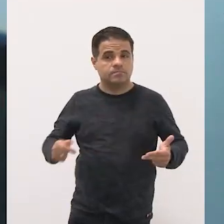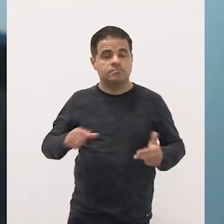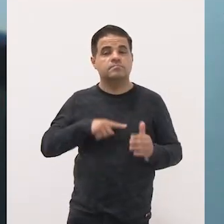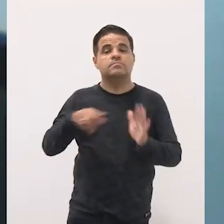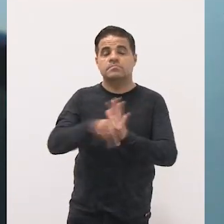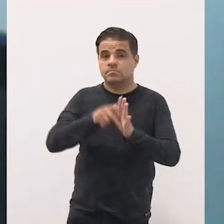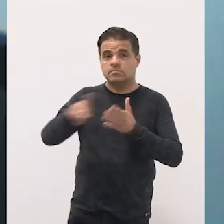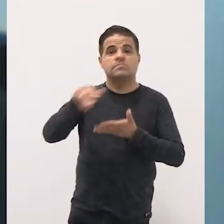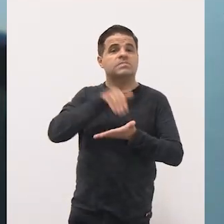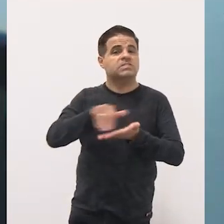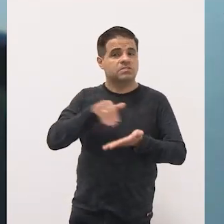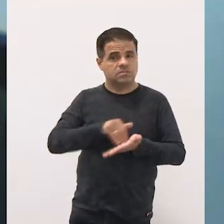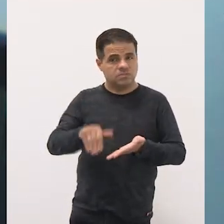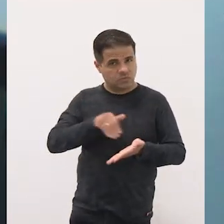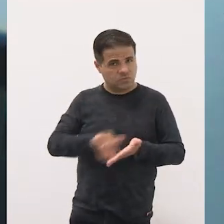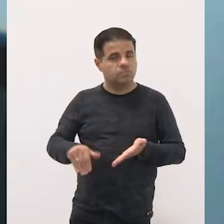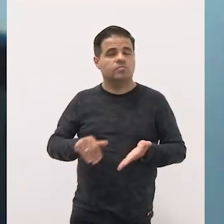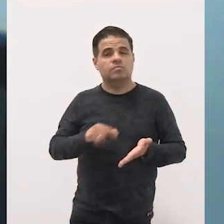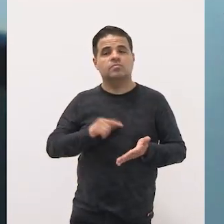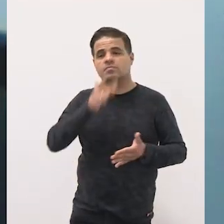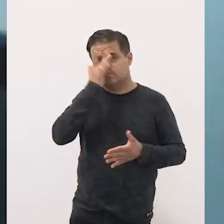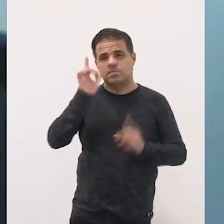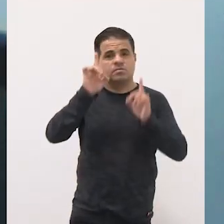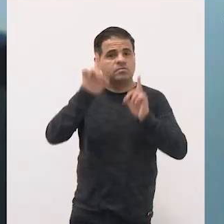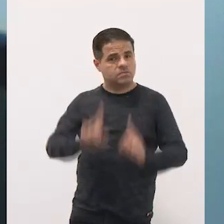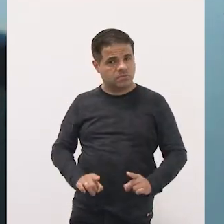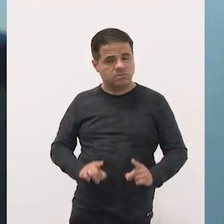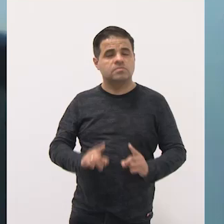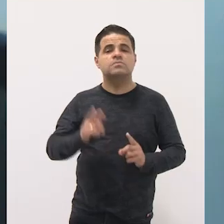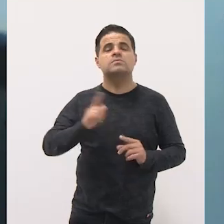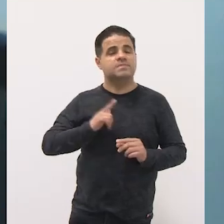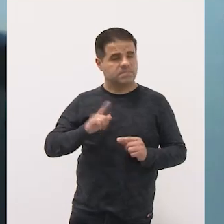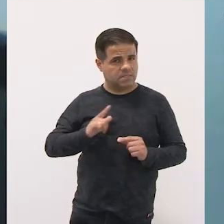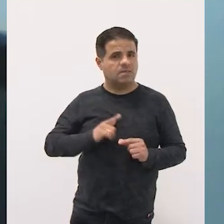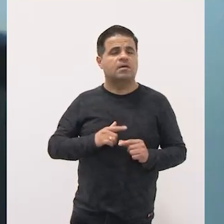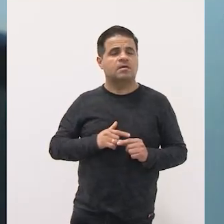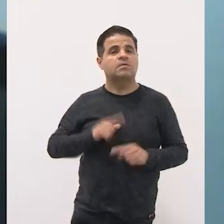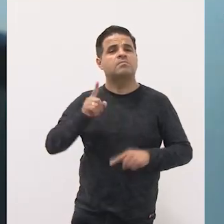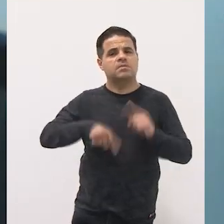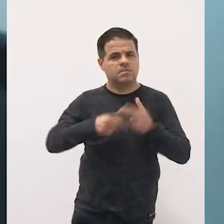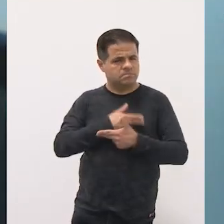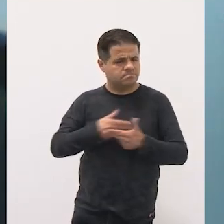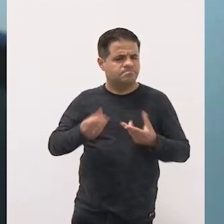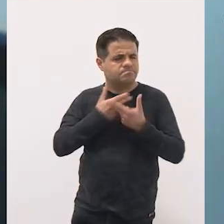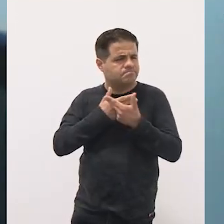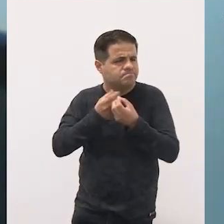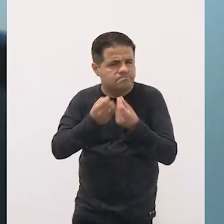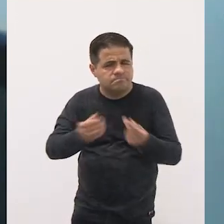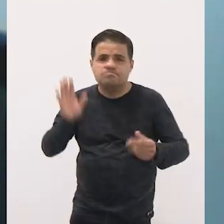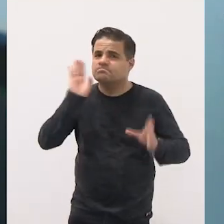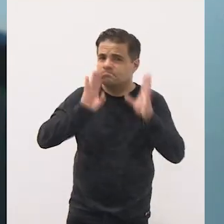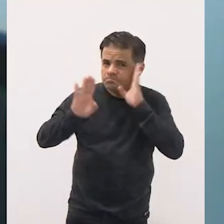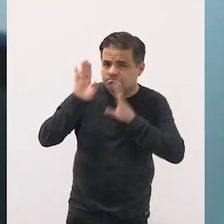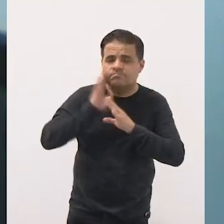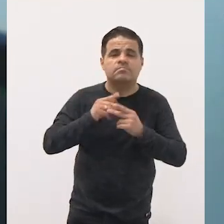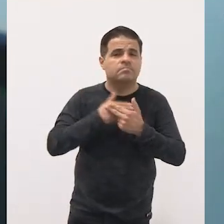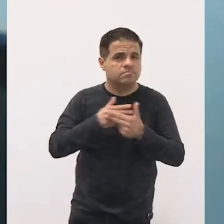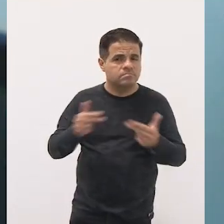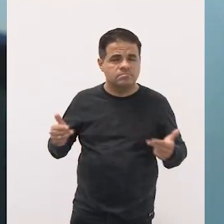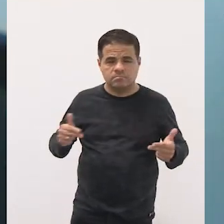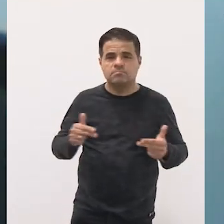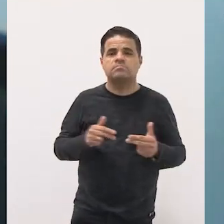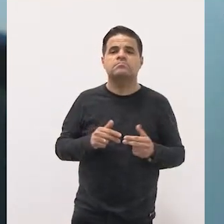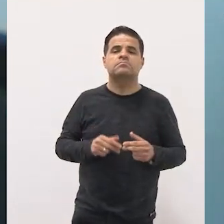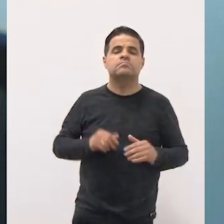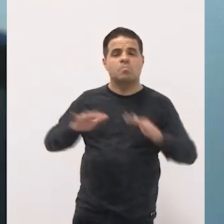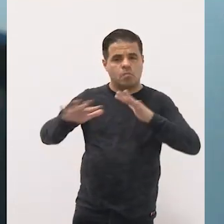própria Secretaria da Pessoa com Deficiência, ela tem muito material, né?